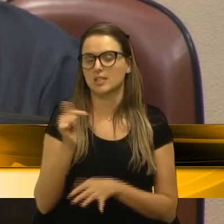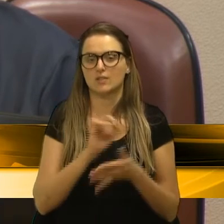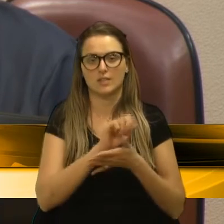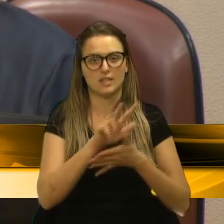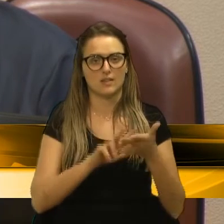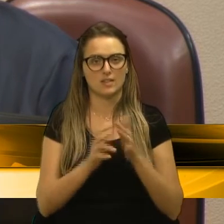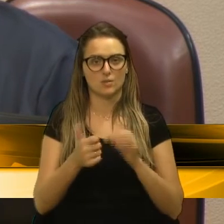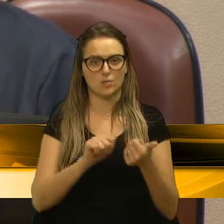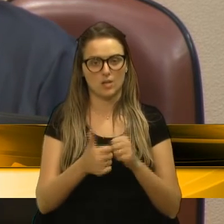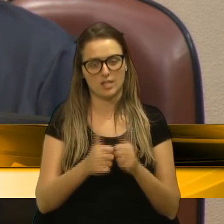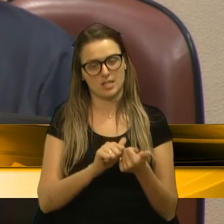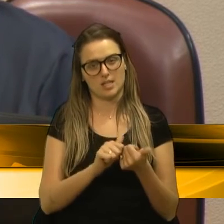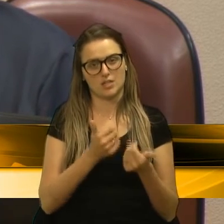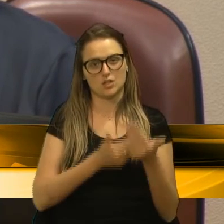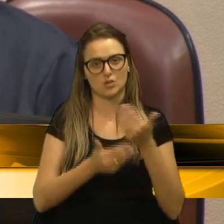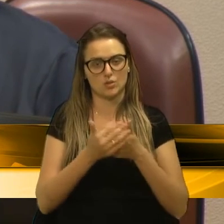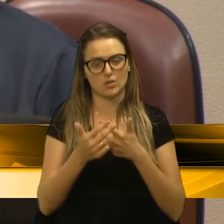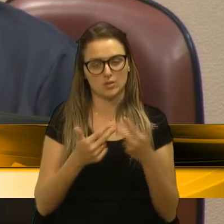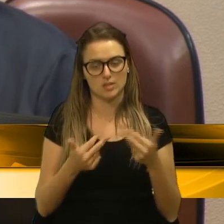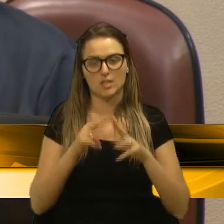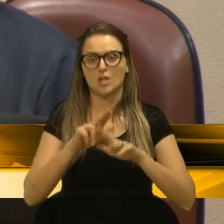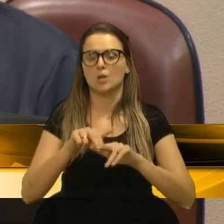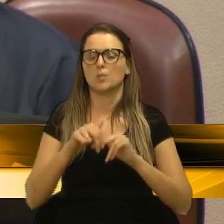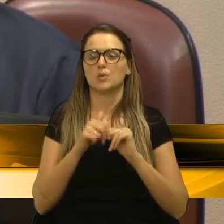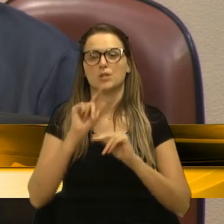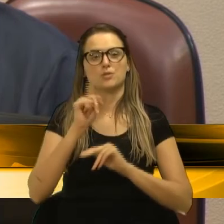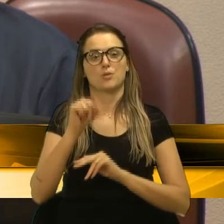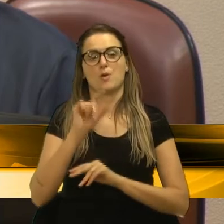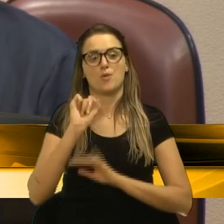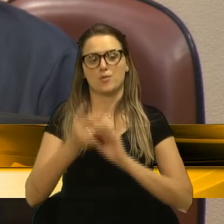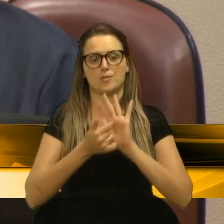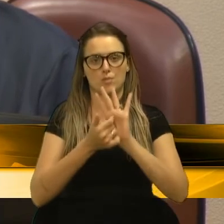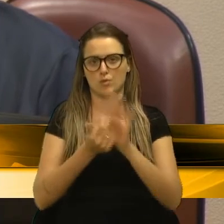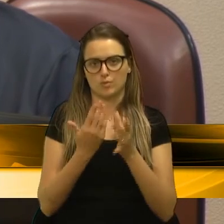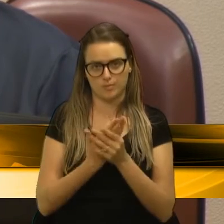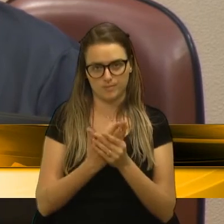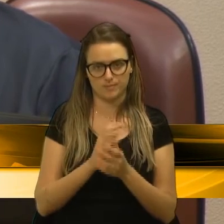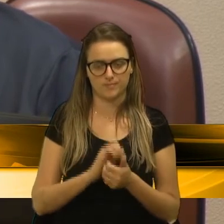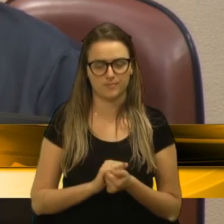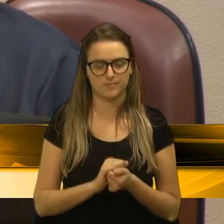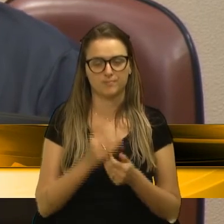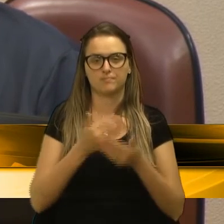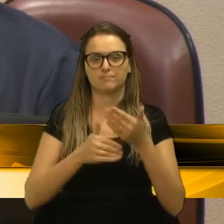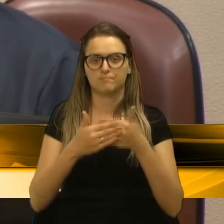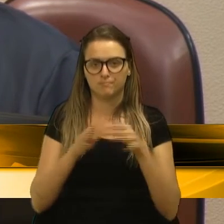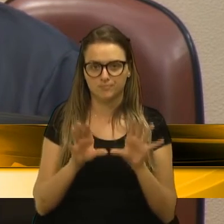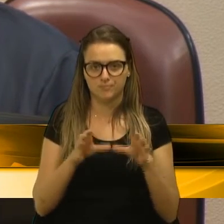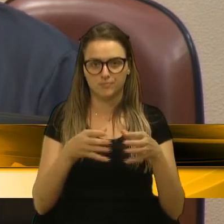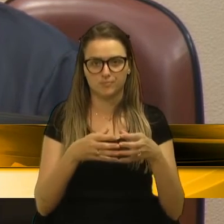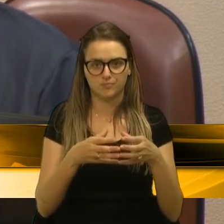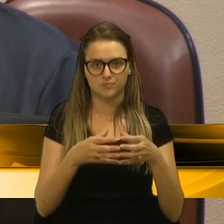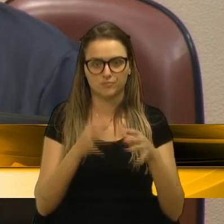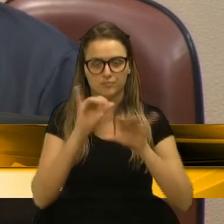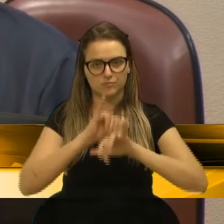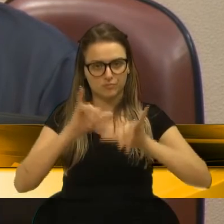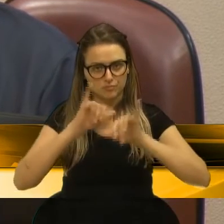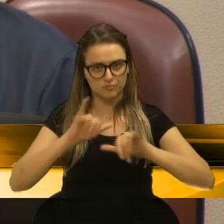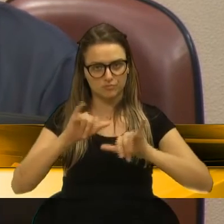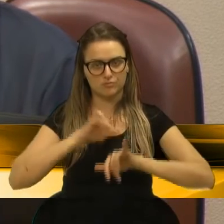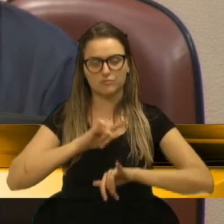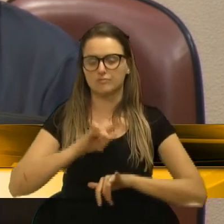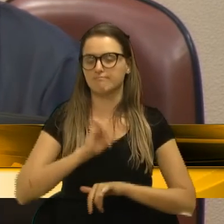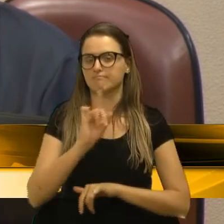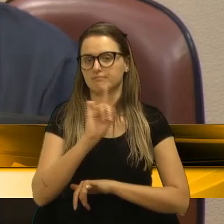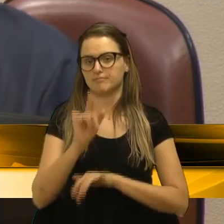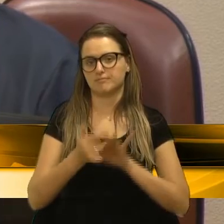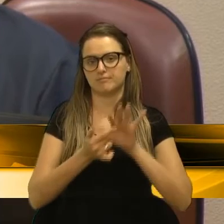qualidade do documento, no entanto, não é o que foi apontado. O conjunto das informações constantes no aponte não